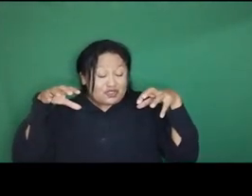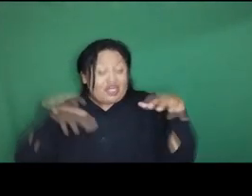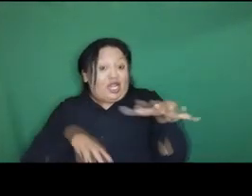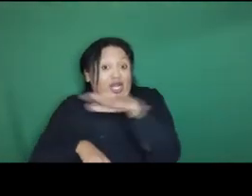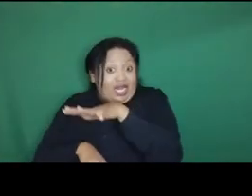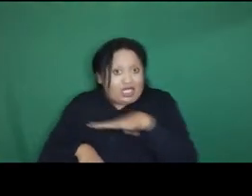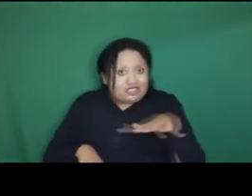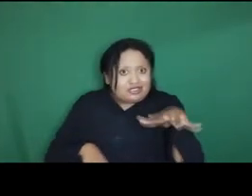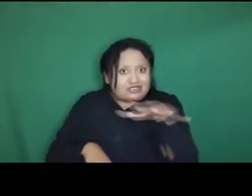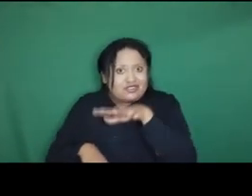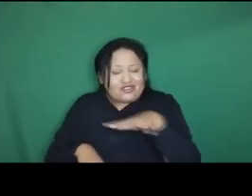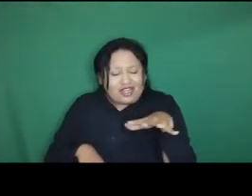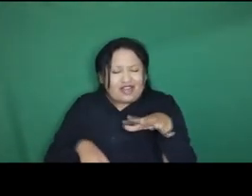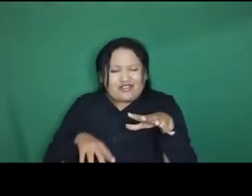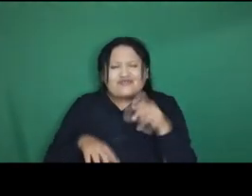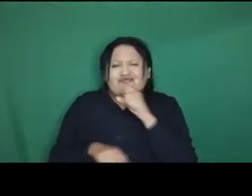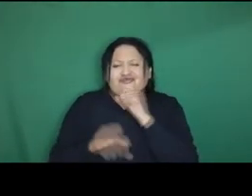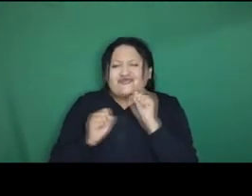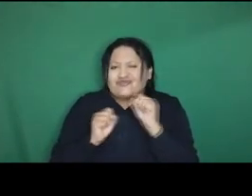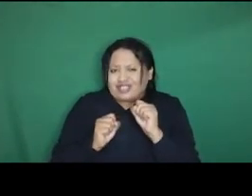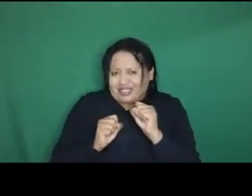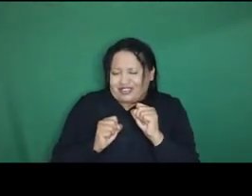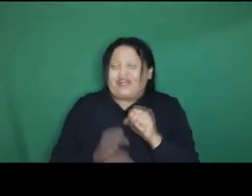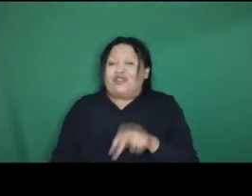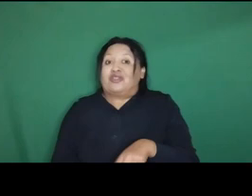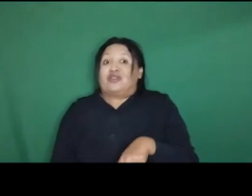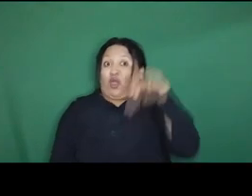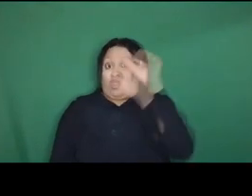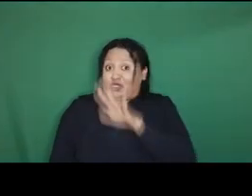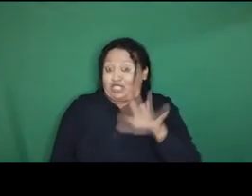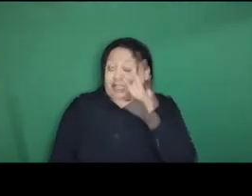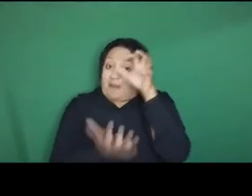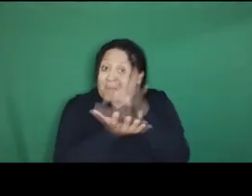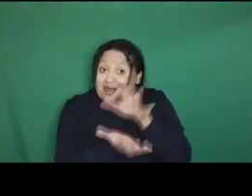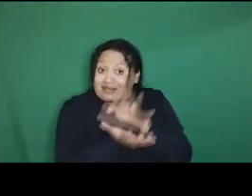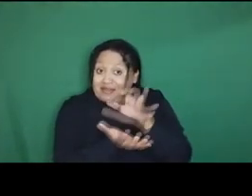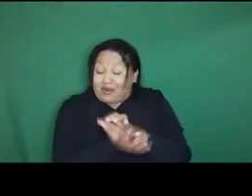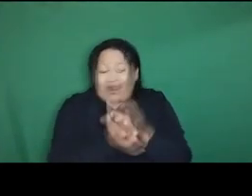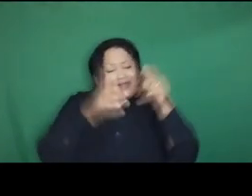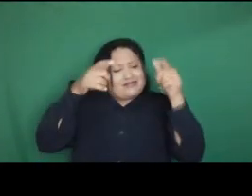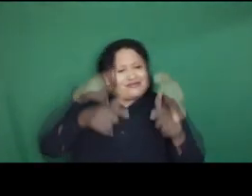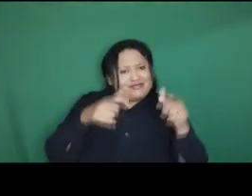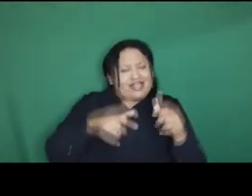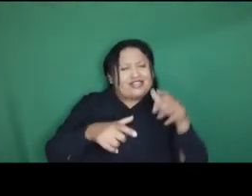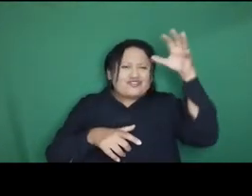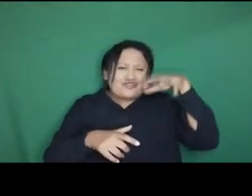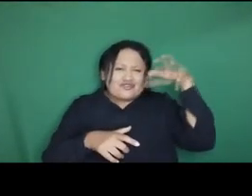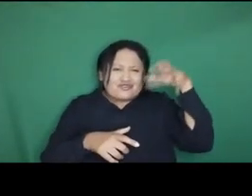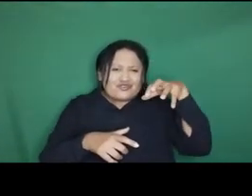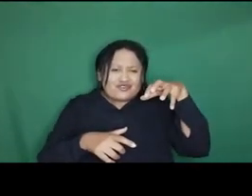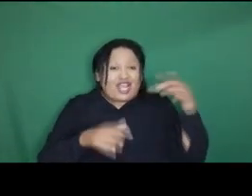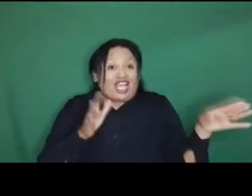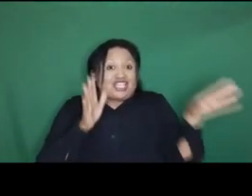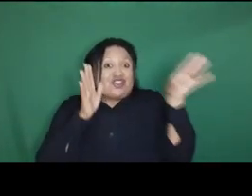litoral né do litoral no litoral nordestino em Pernambuco essa fase chuvosa costuma ir